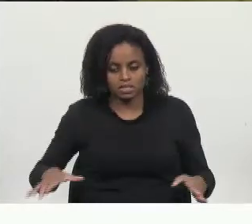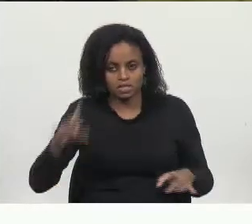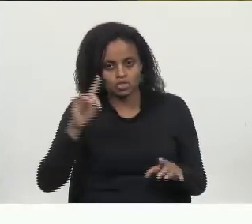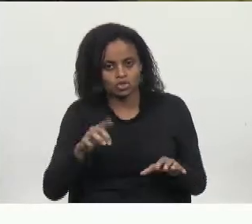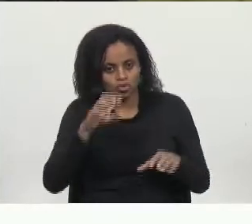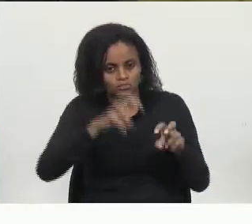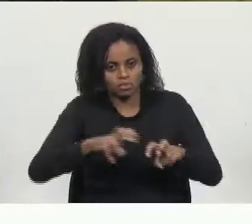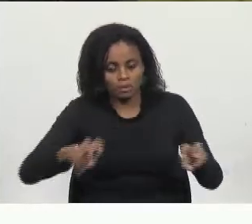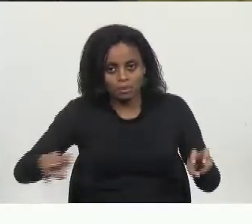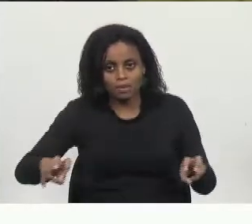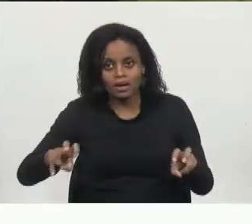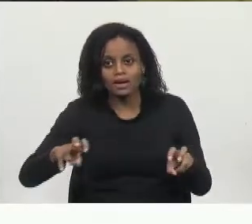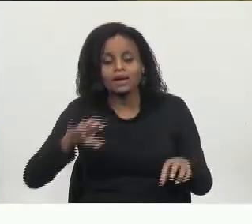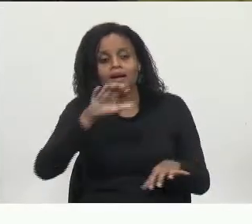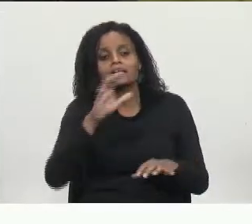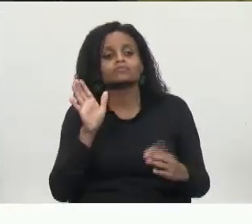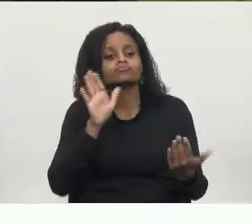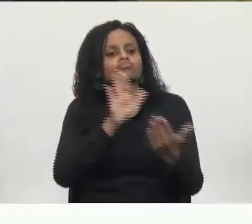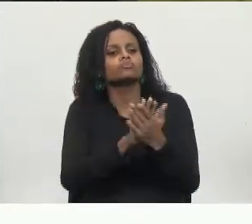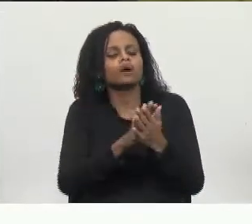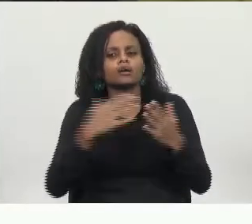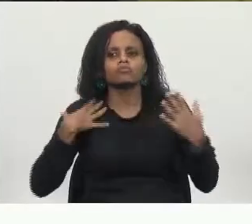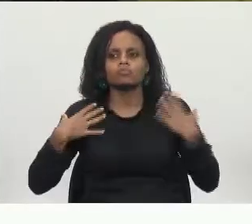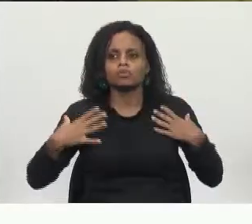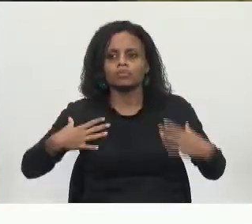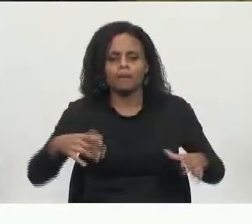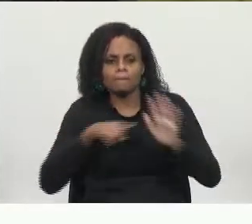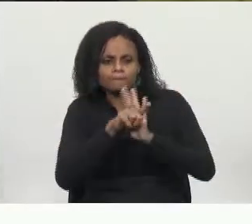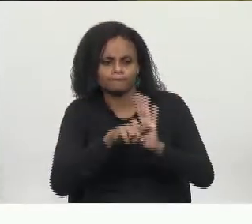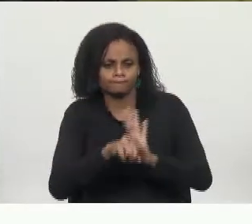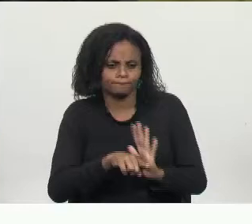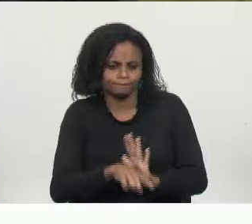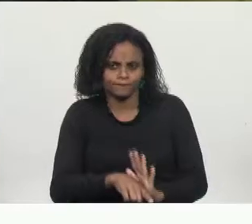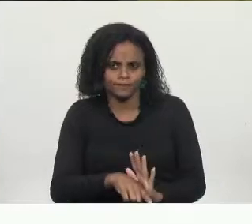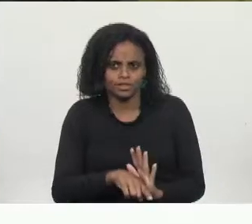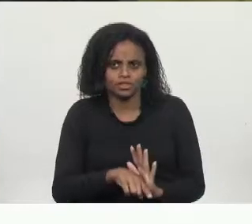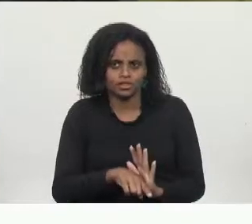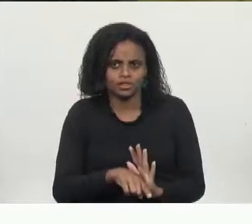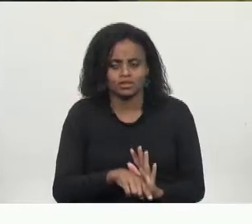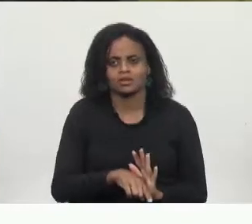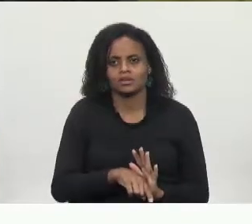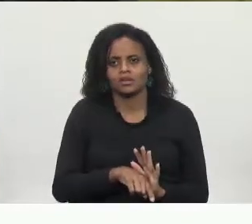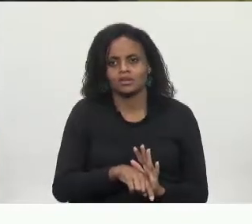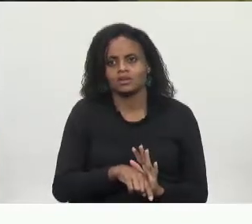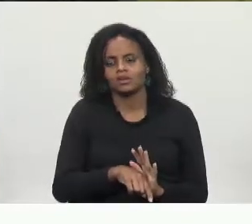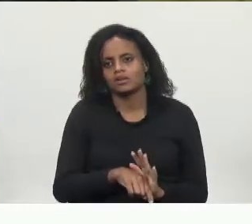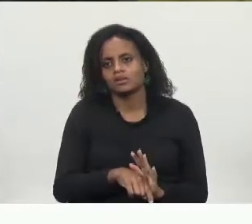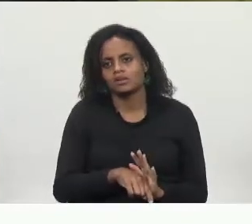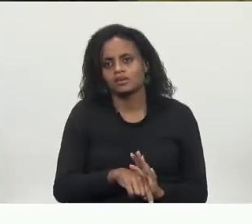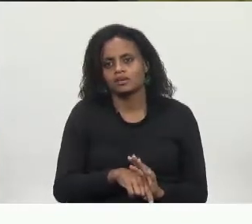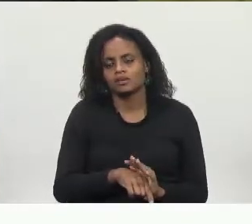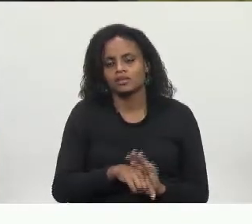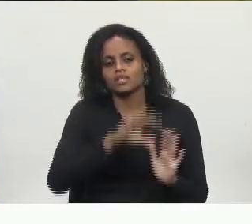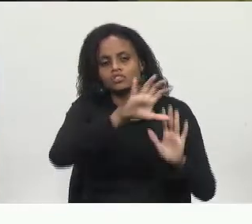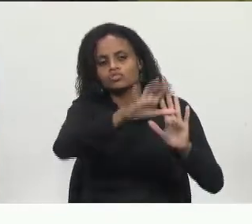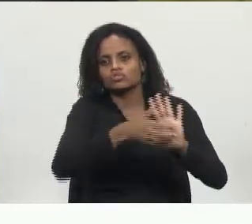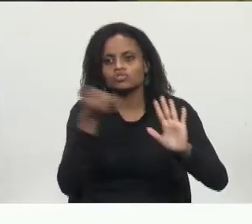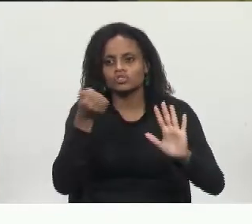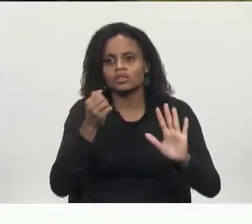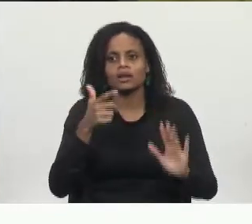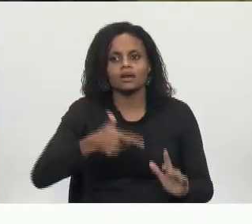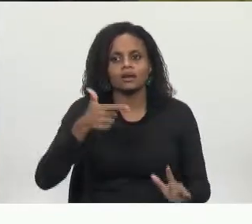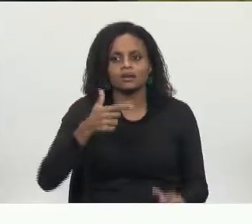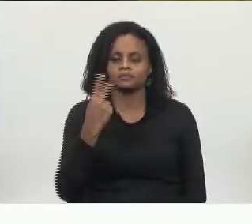aos corregedores mandar revistá-lo e desarmá-lo, bem como tomar as providências cabíveis. Vocês imaginem o Marcelo